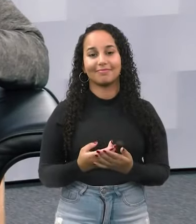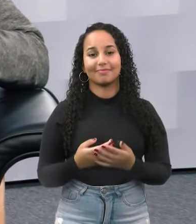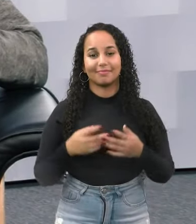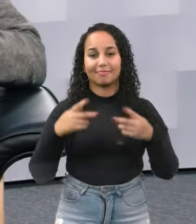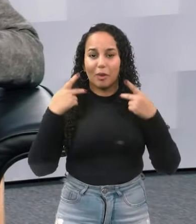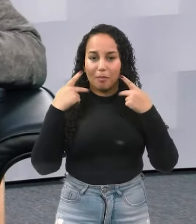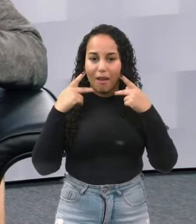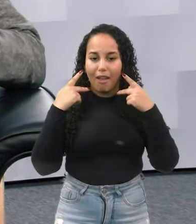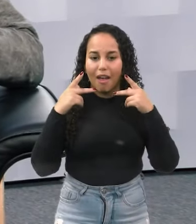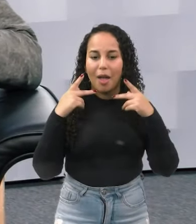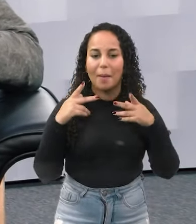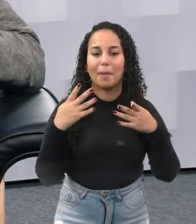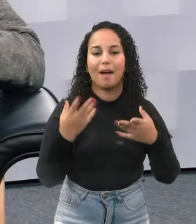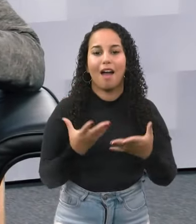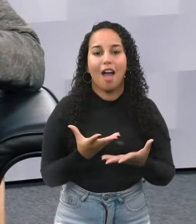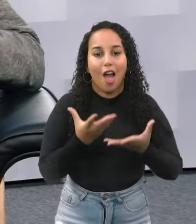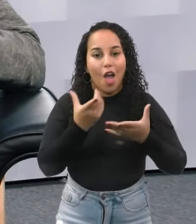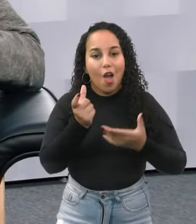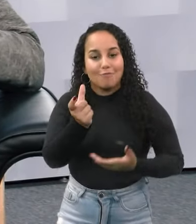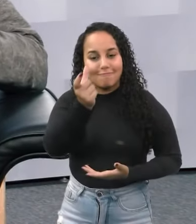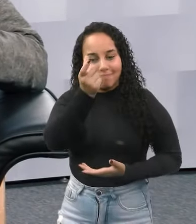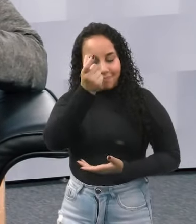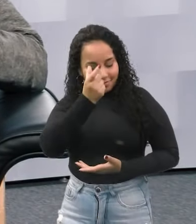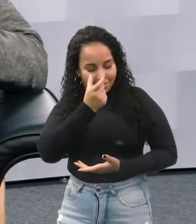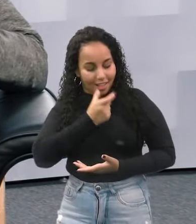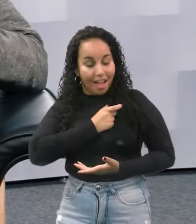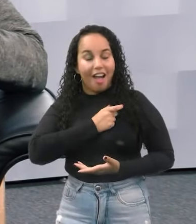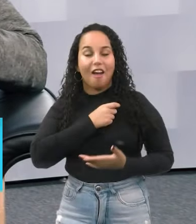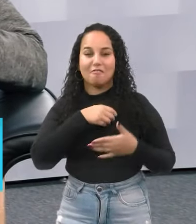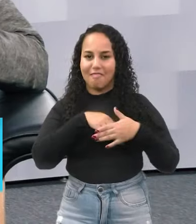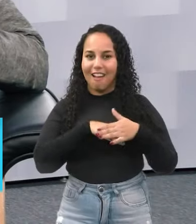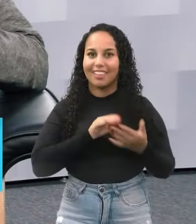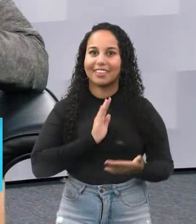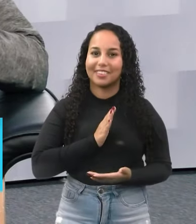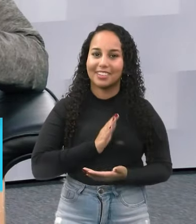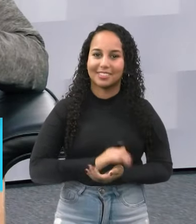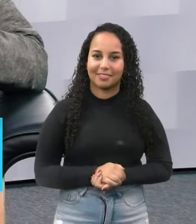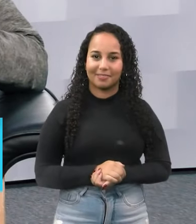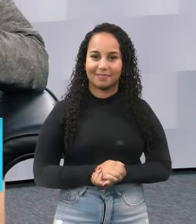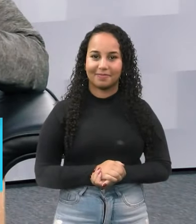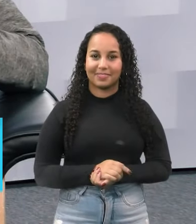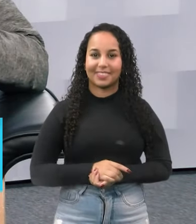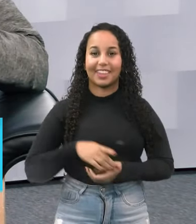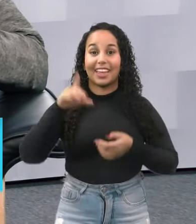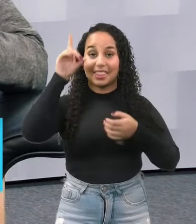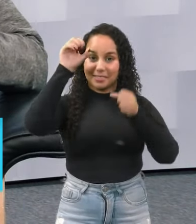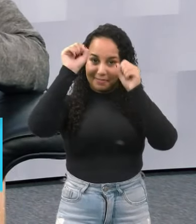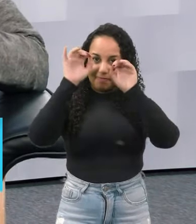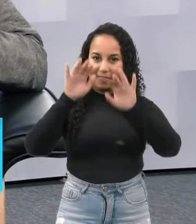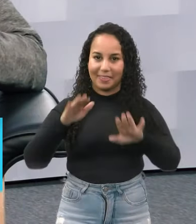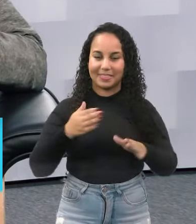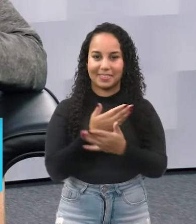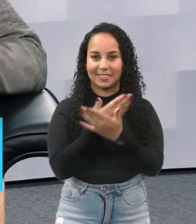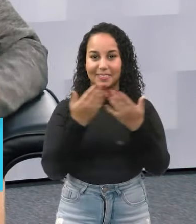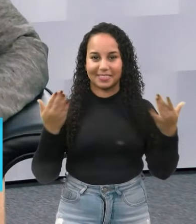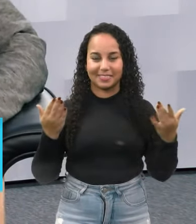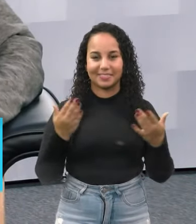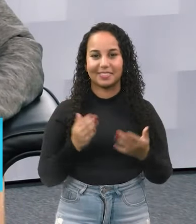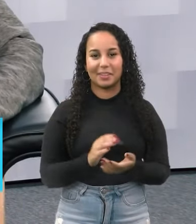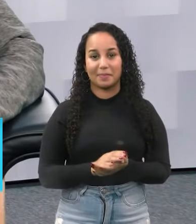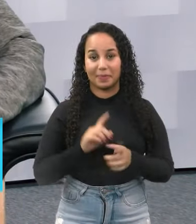ser jogada fora no lixo? Prova vem antes da promoção. Deus abençoe você. Daqui a pouco